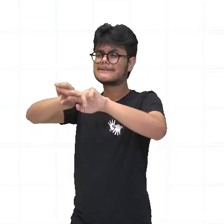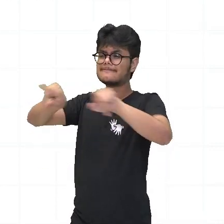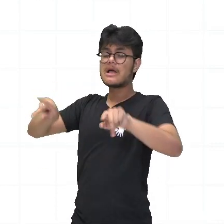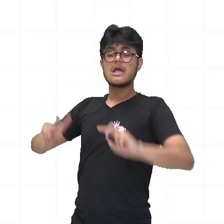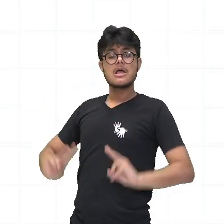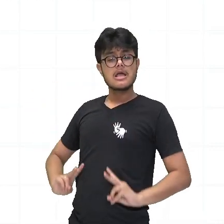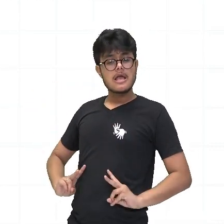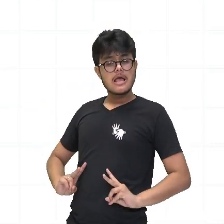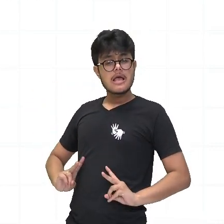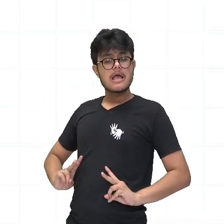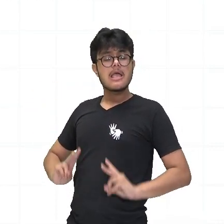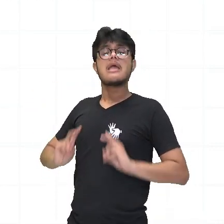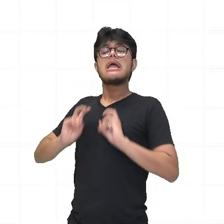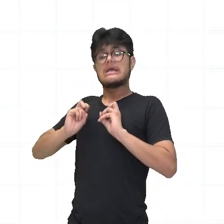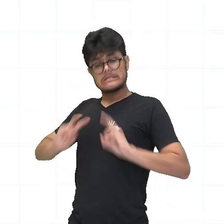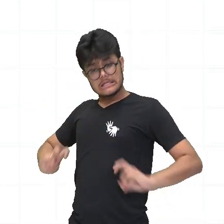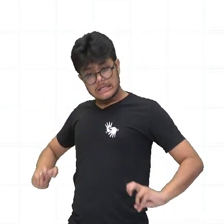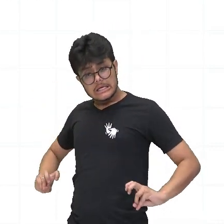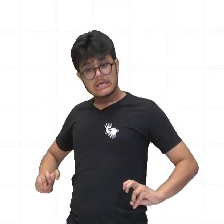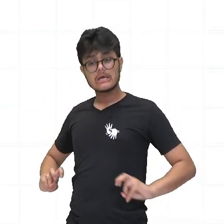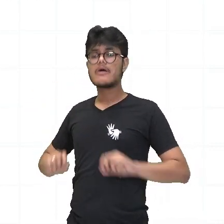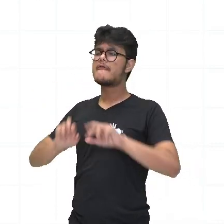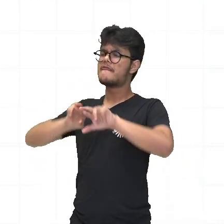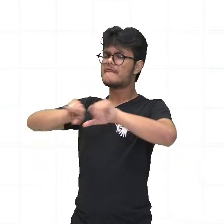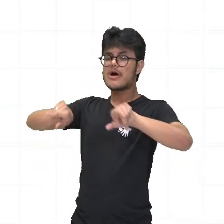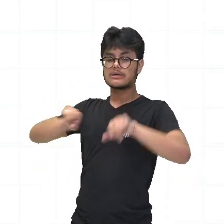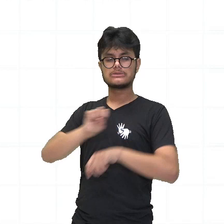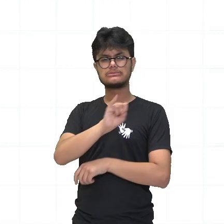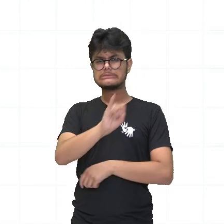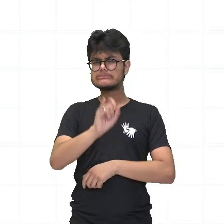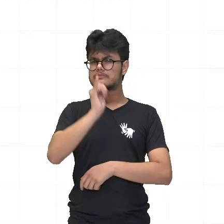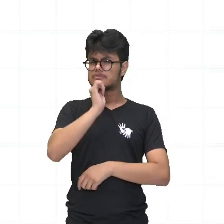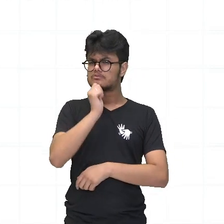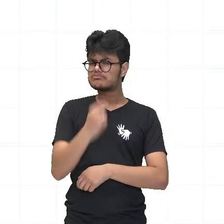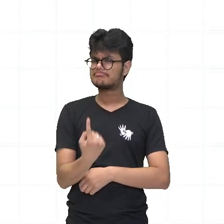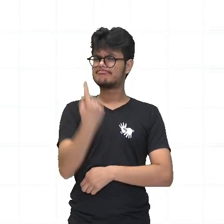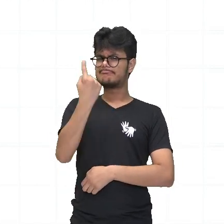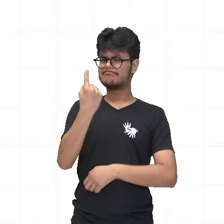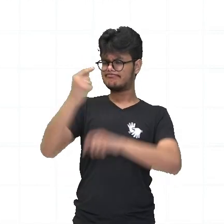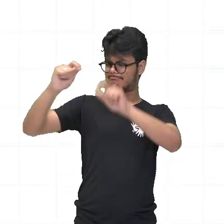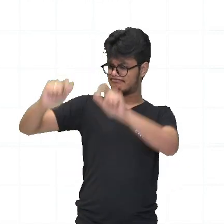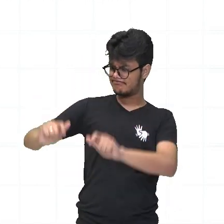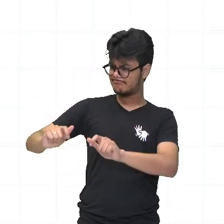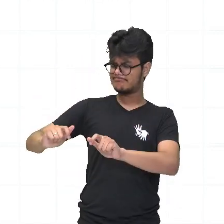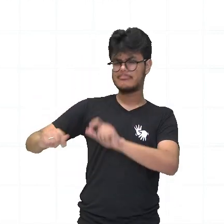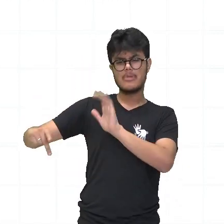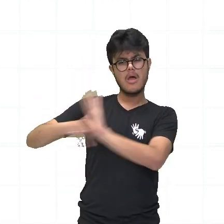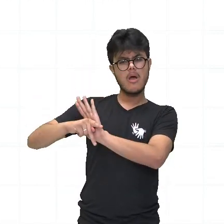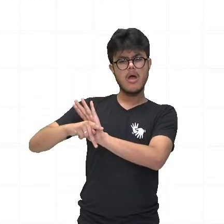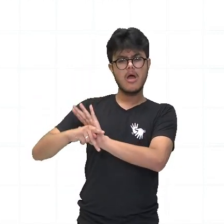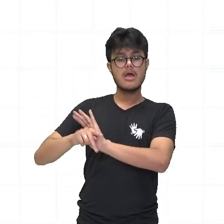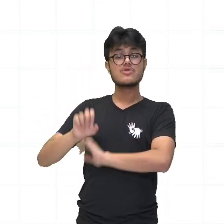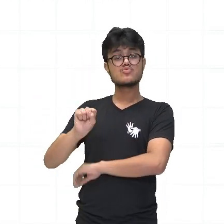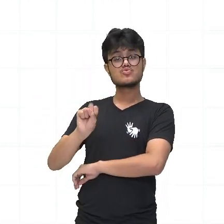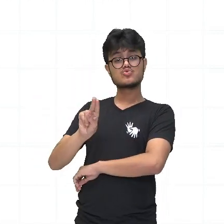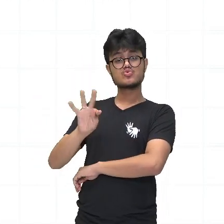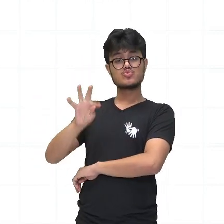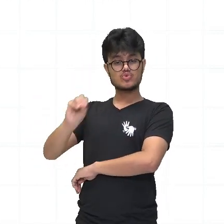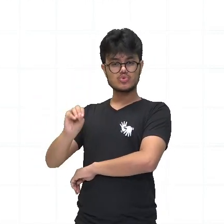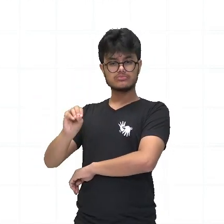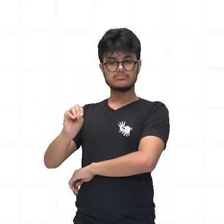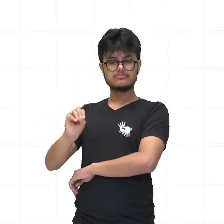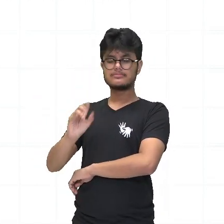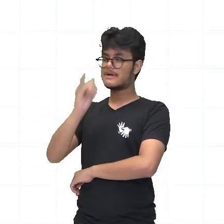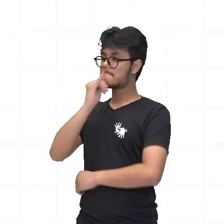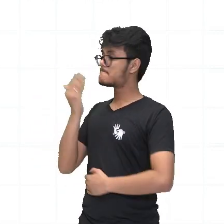doenças. Se ocorrer um caso isolado, é um surto, tá bom? Então, nós temos ali na ilustração um ponto